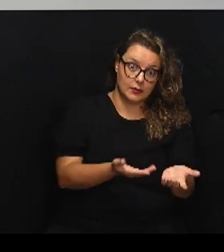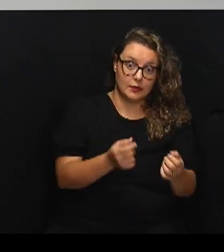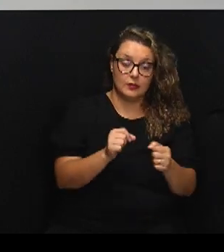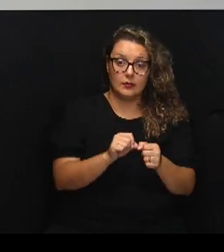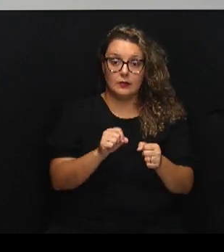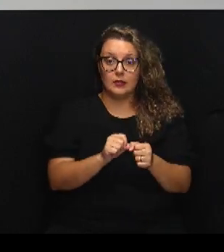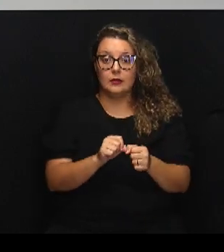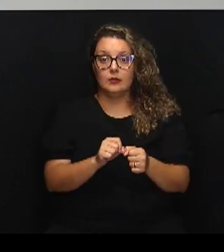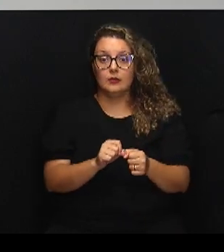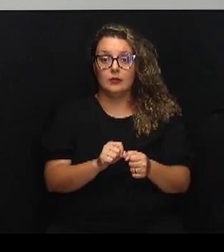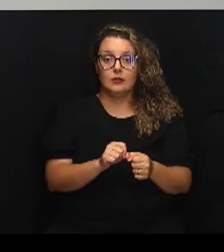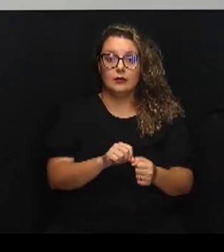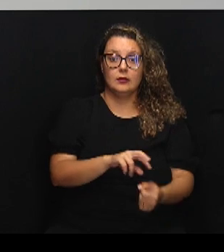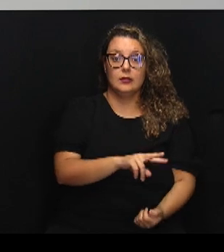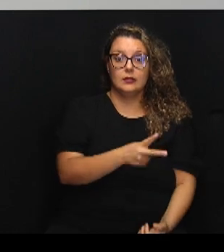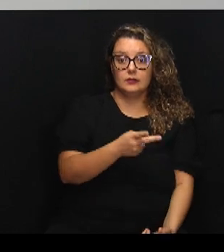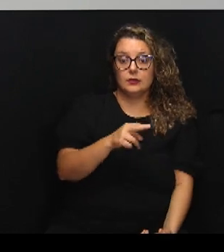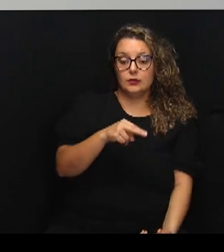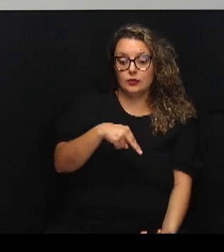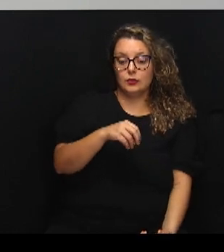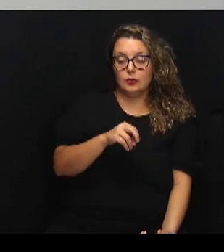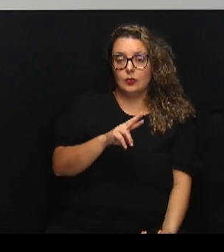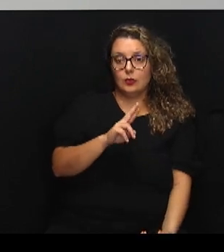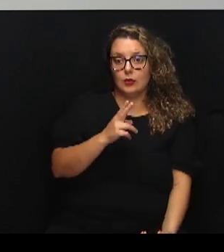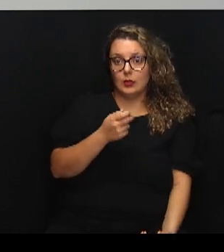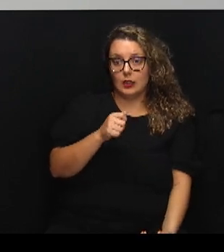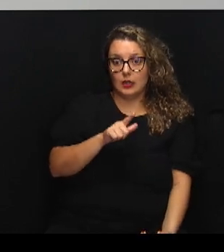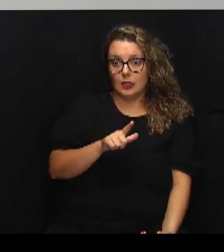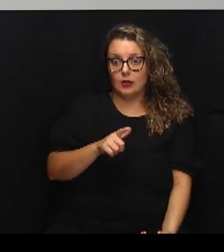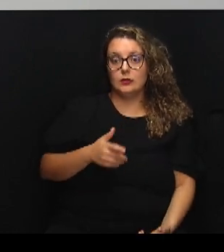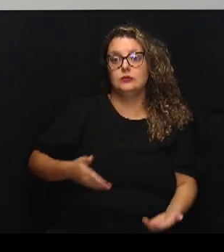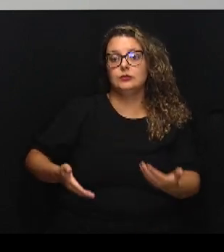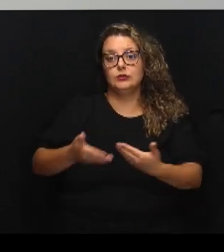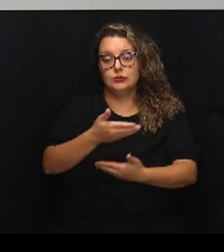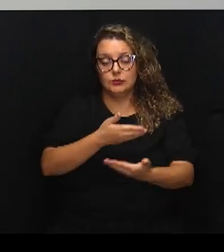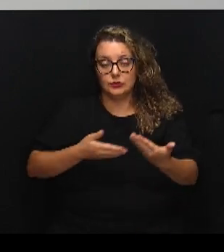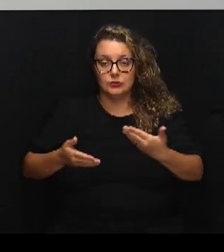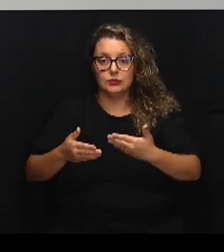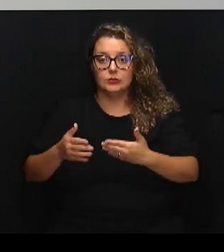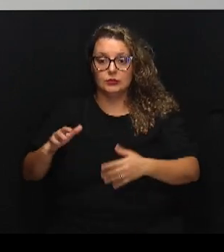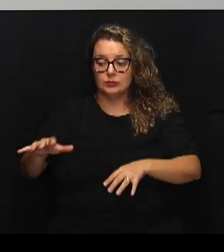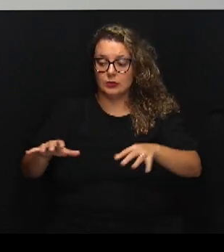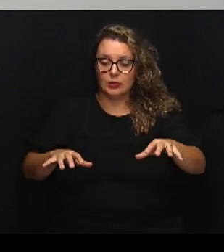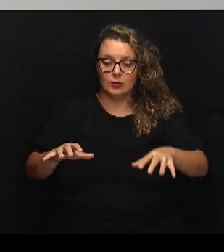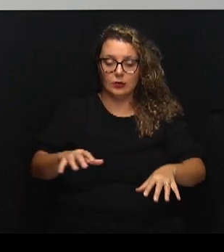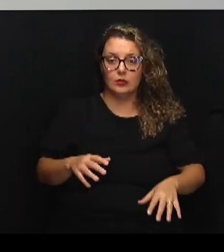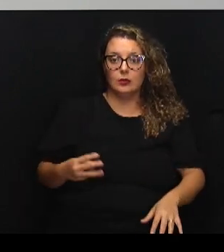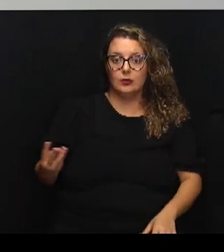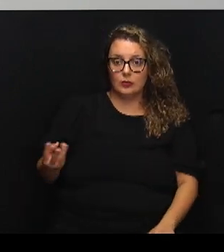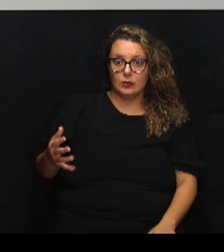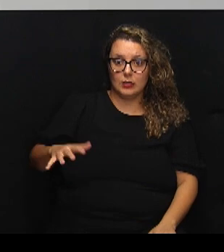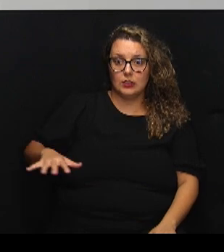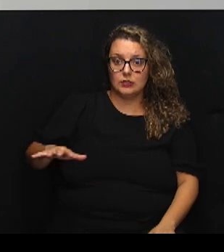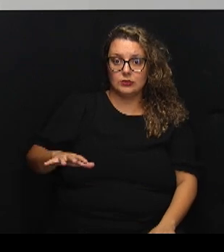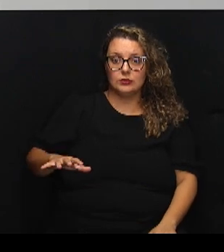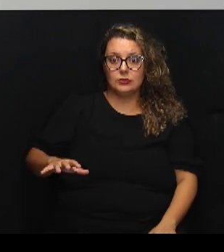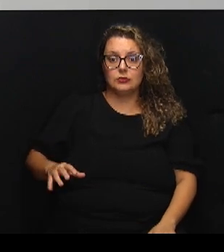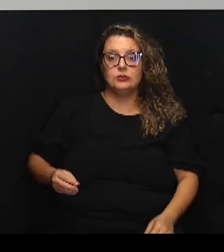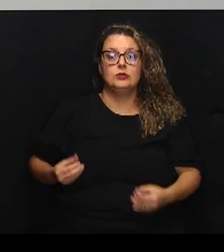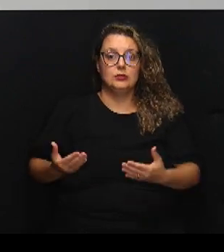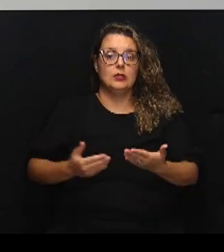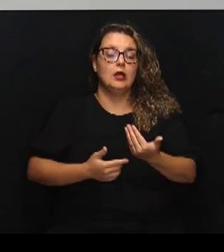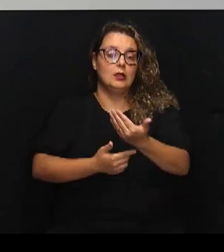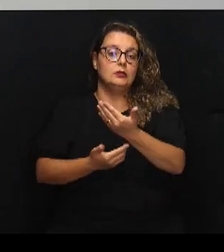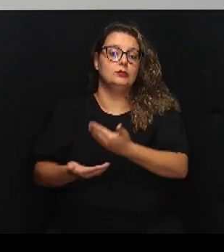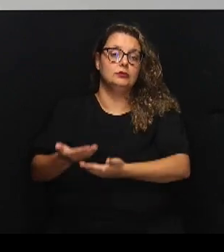como segredo, né, a gente faz o que a gente chama de transferência de know-how, são diferentes formatos de interação aí com o setor, com o terceiro setor,